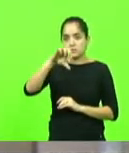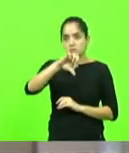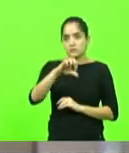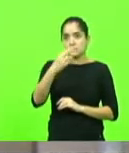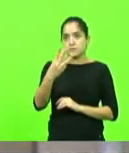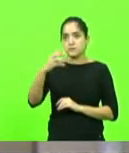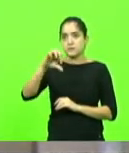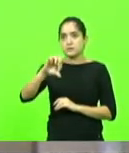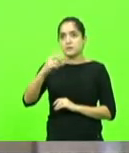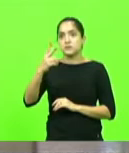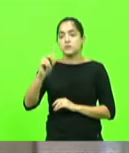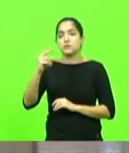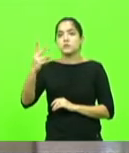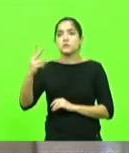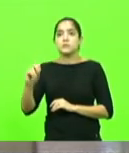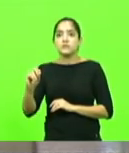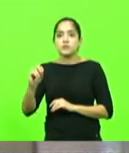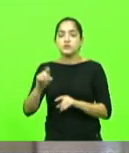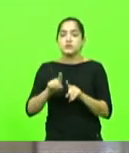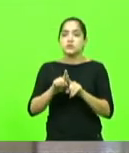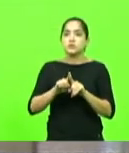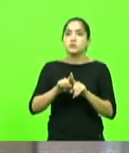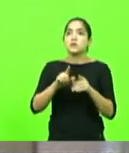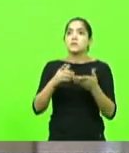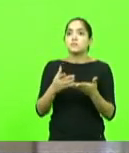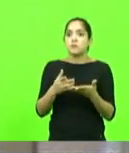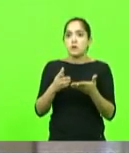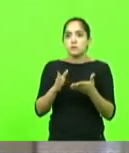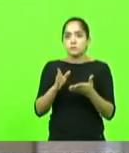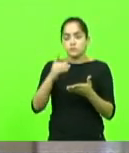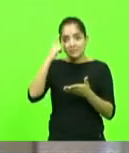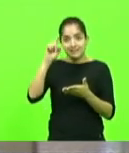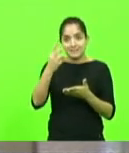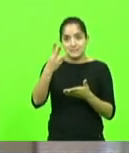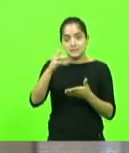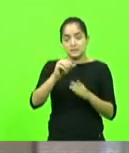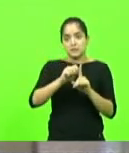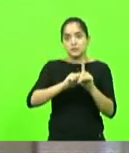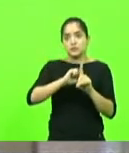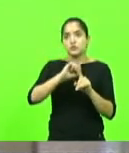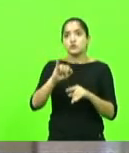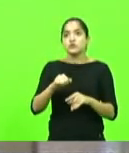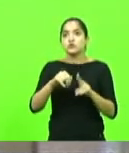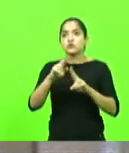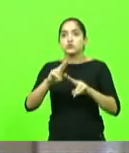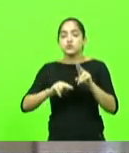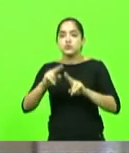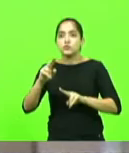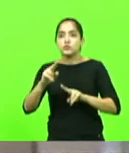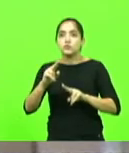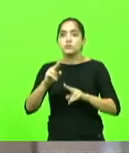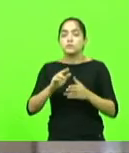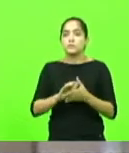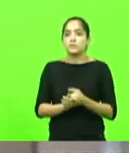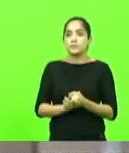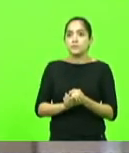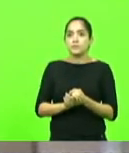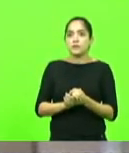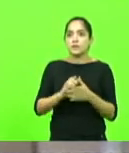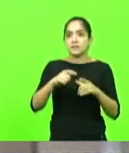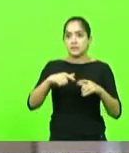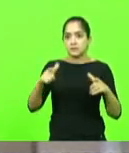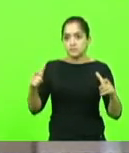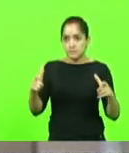17.939, de 2020, que suspende até 30 de junho de 2021 a obrigatoriedade de manutenção das metas quantitativas